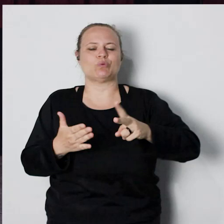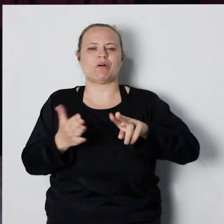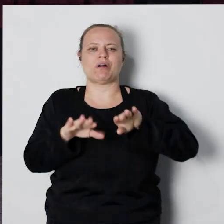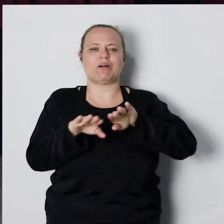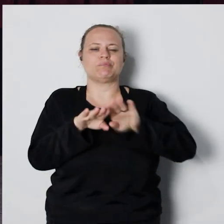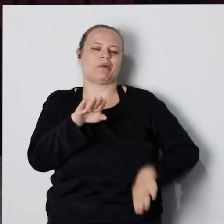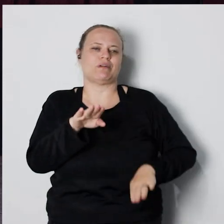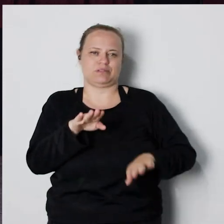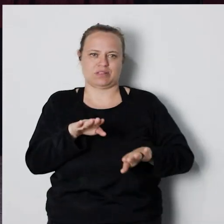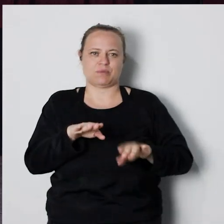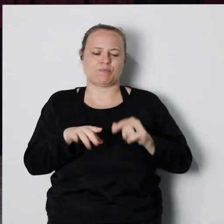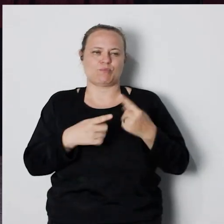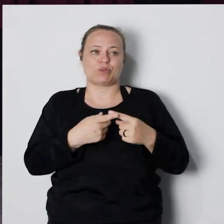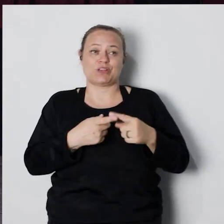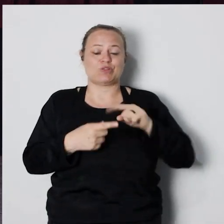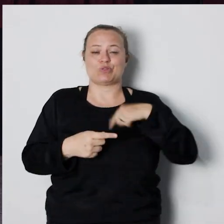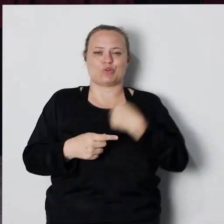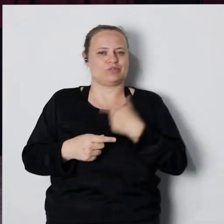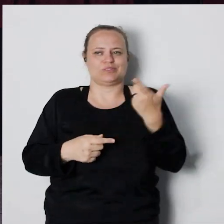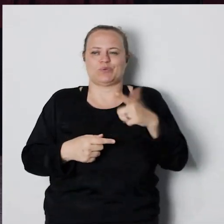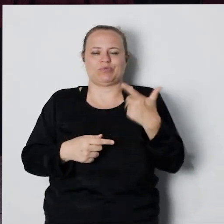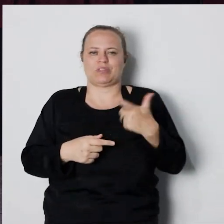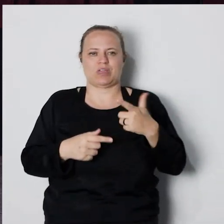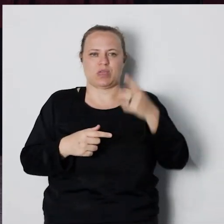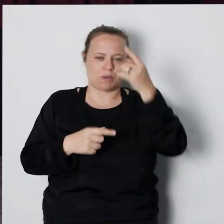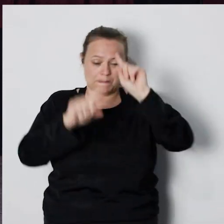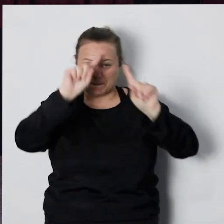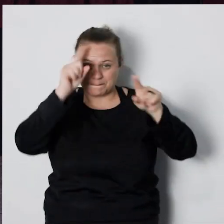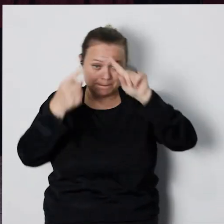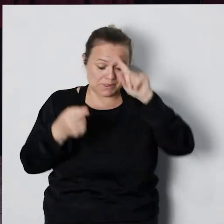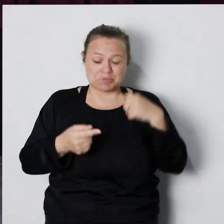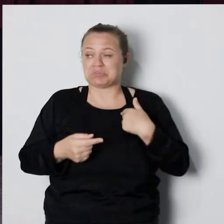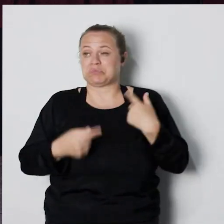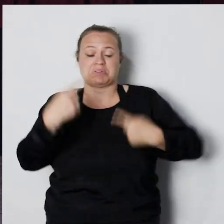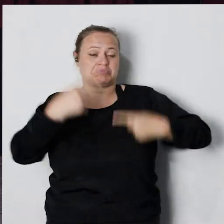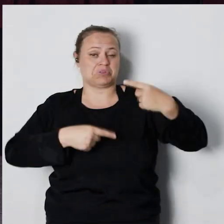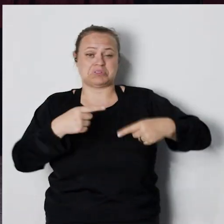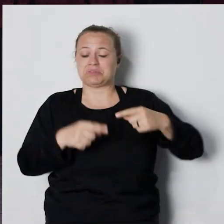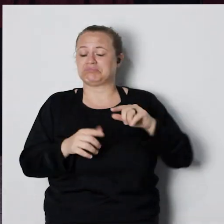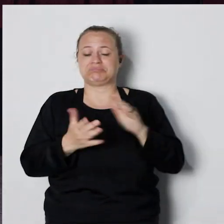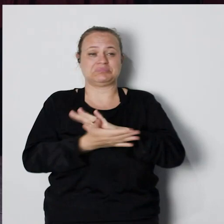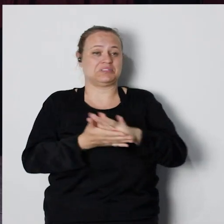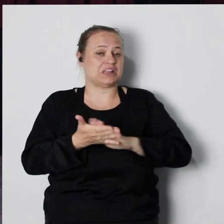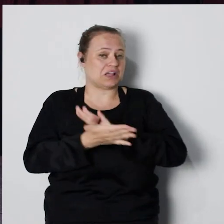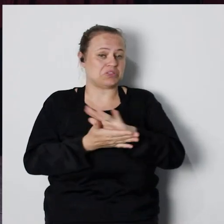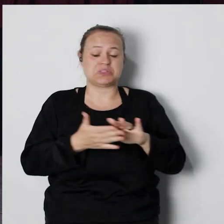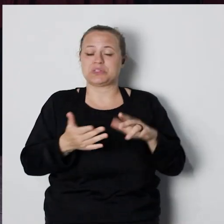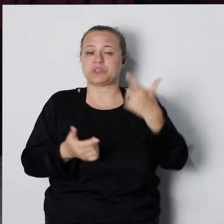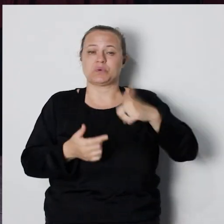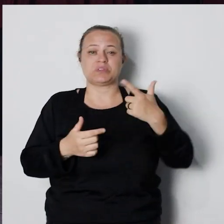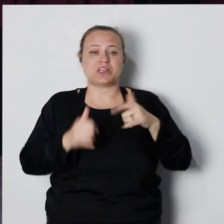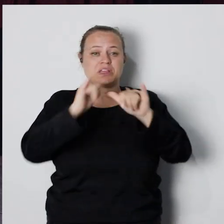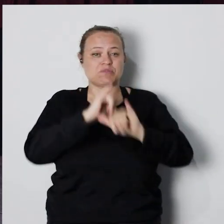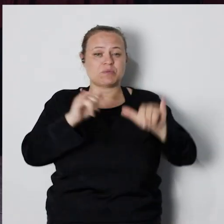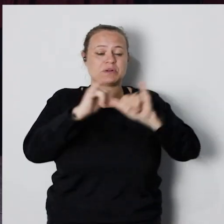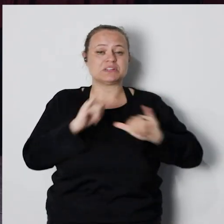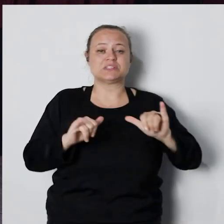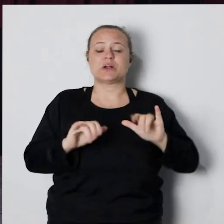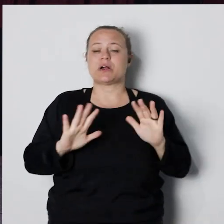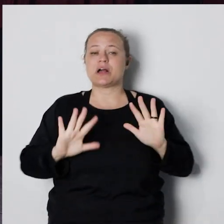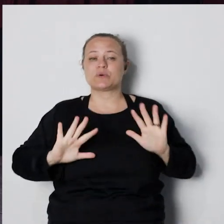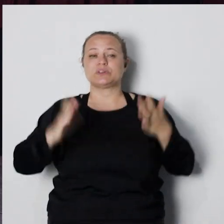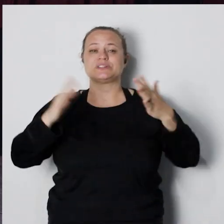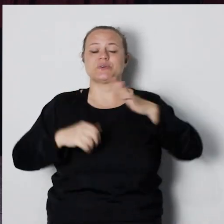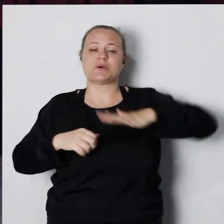não gosto nem de pensar nesse desafio, certo? De enfrentar a continuidade desse desmonte, porque a gente não tem o